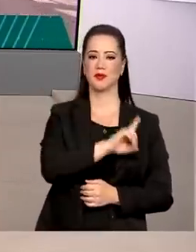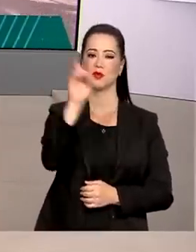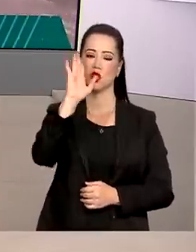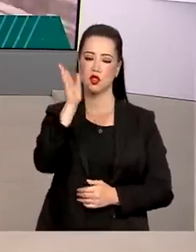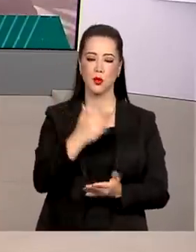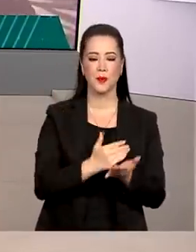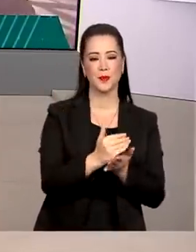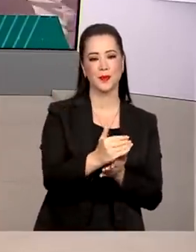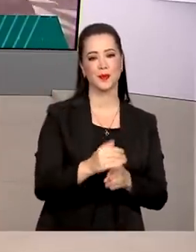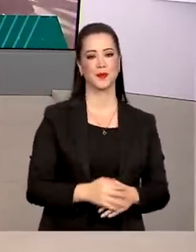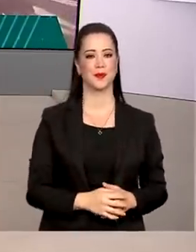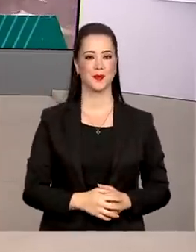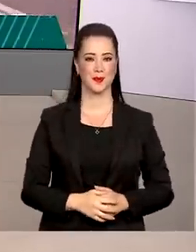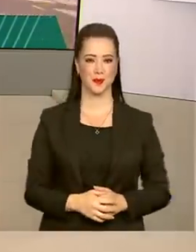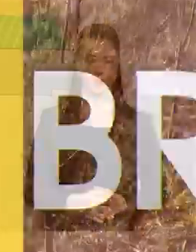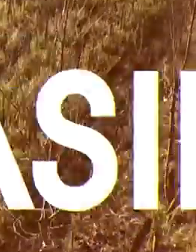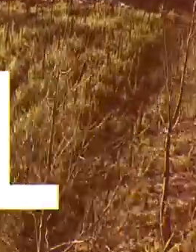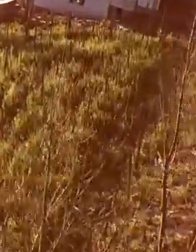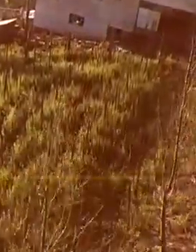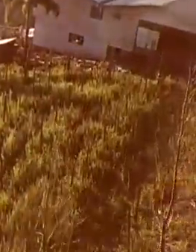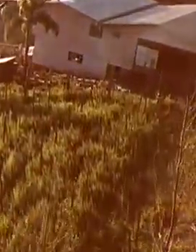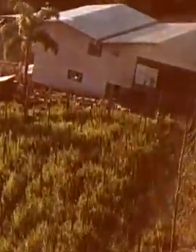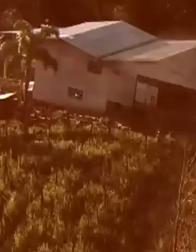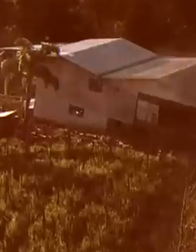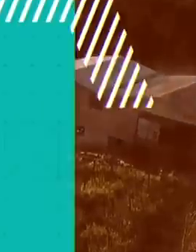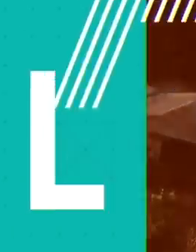Brasil em dia já está no ar